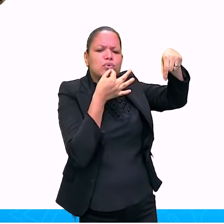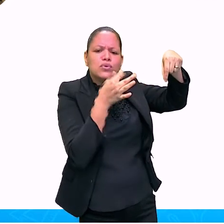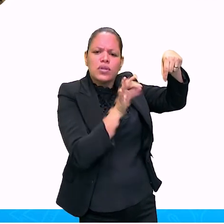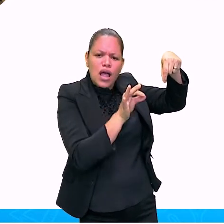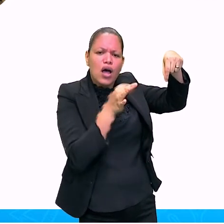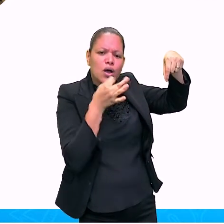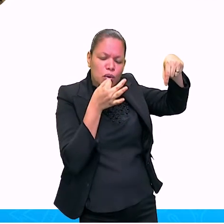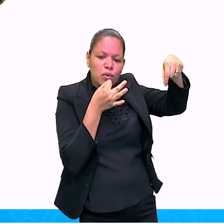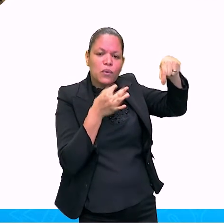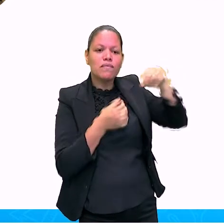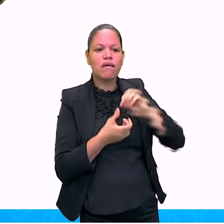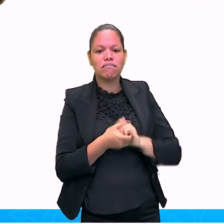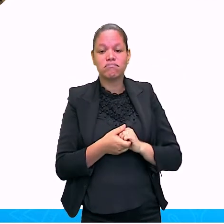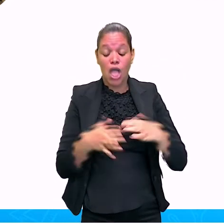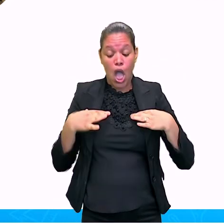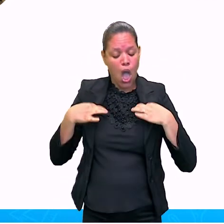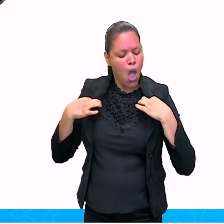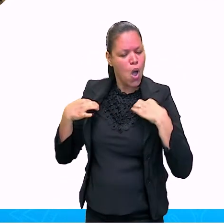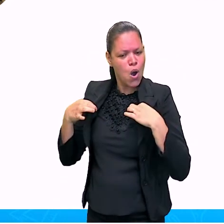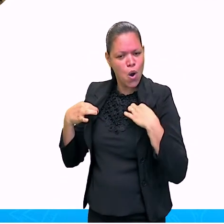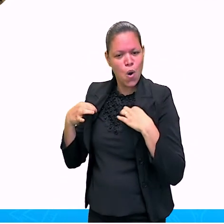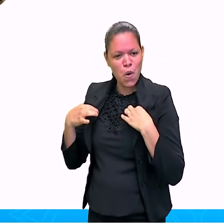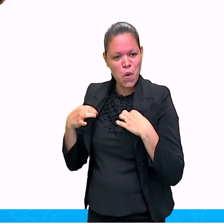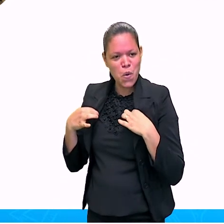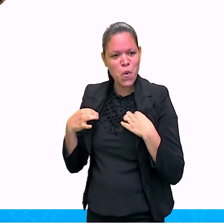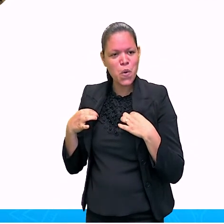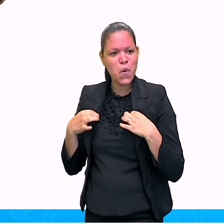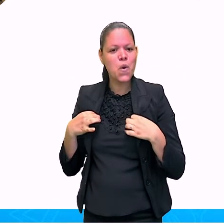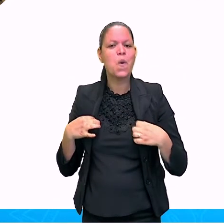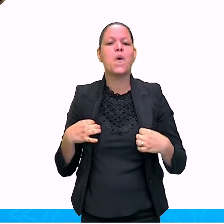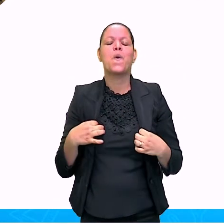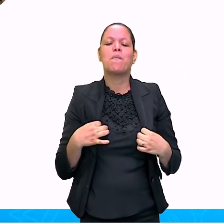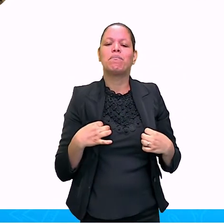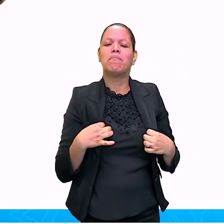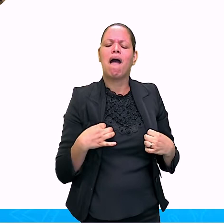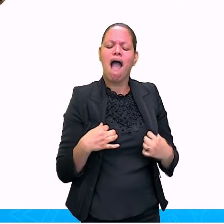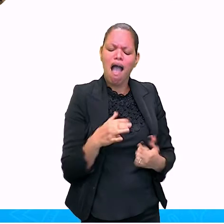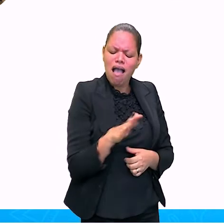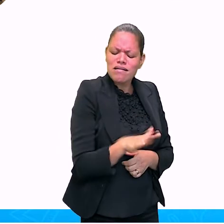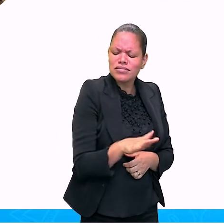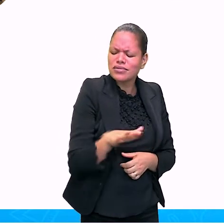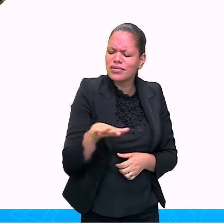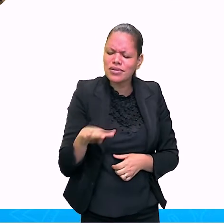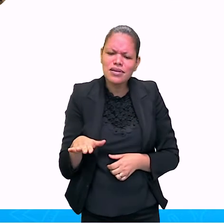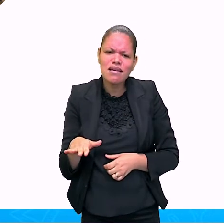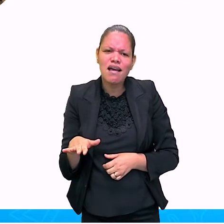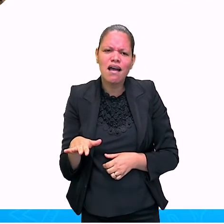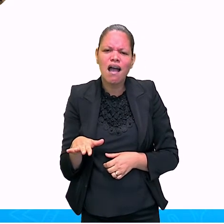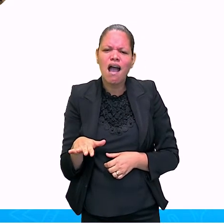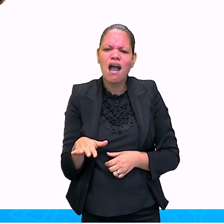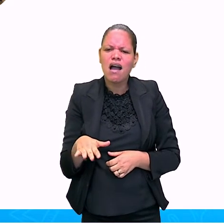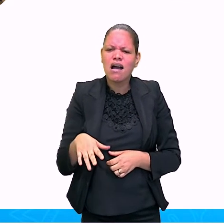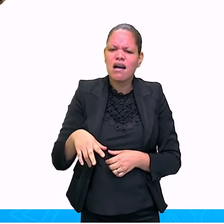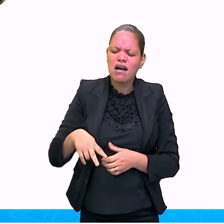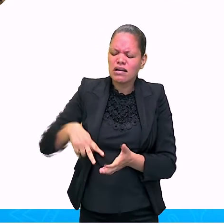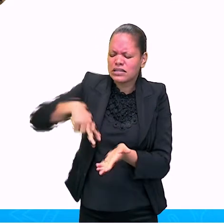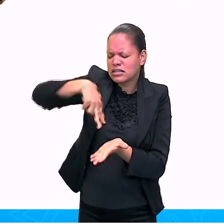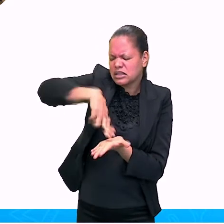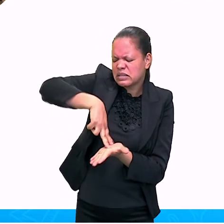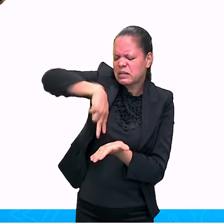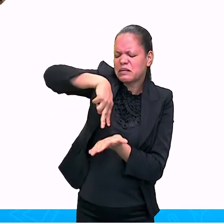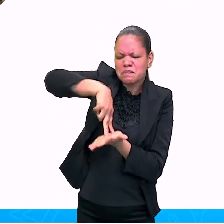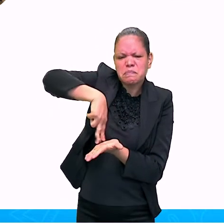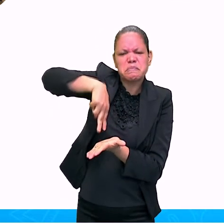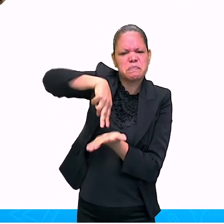roupas específicas, né? As crianças aqui no balde, aqui num tonel cheio de uvas, amassando uvas para fazer